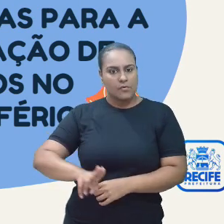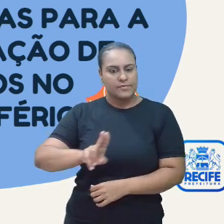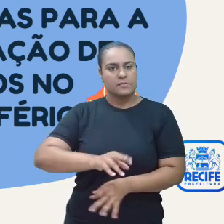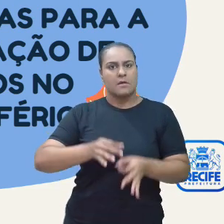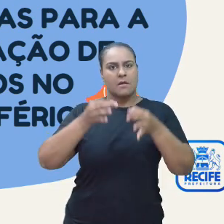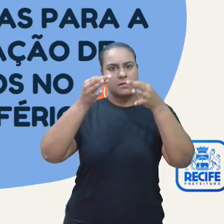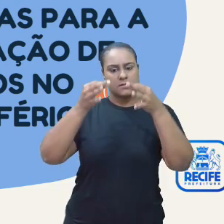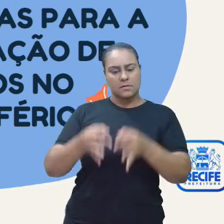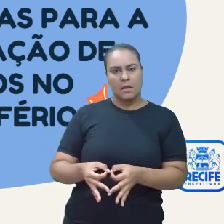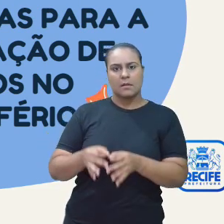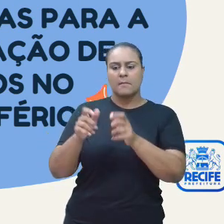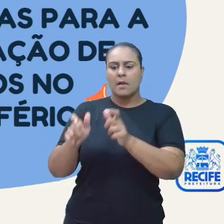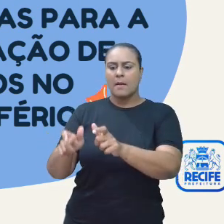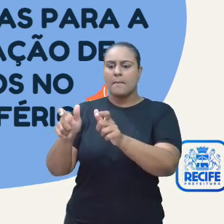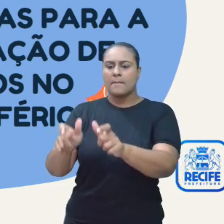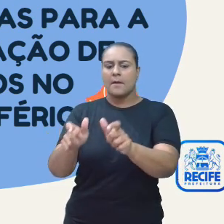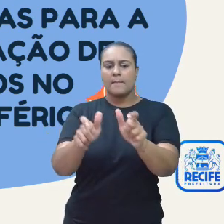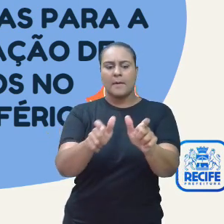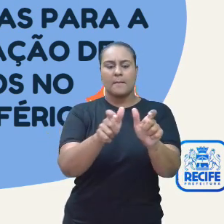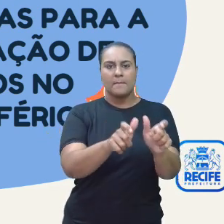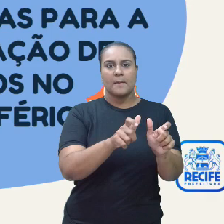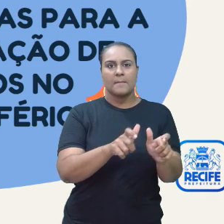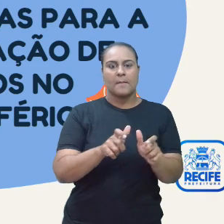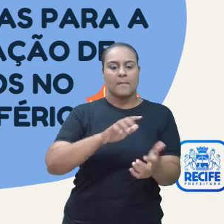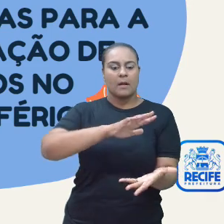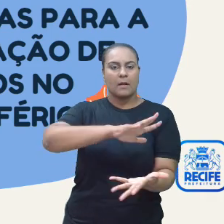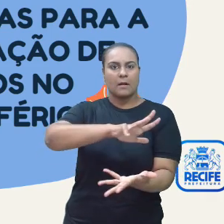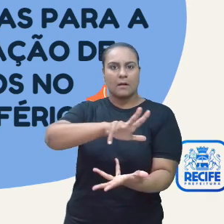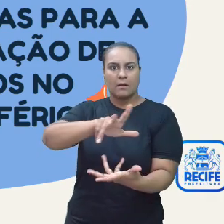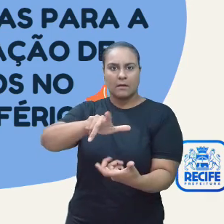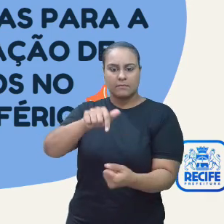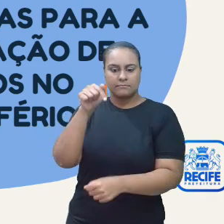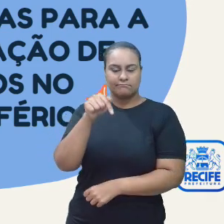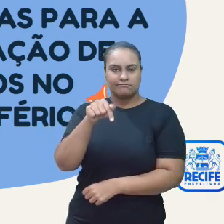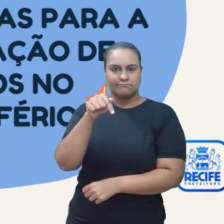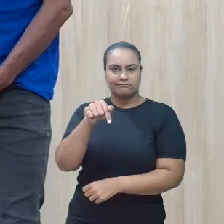geográficas para a localização nos pontos planisféricos.